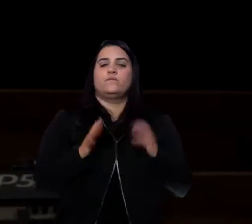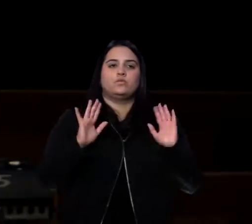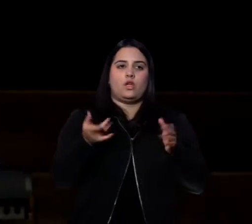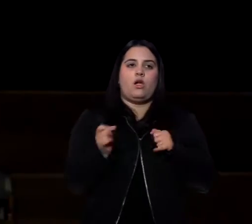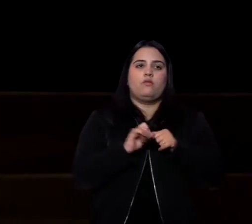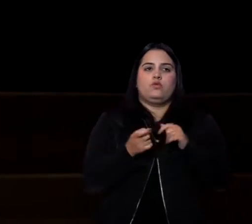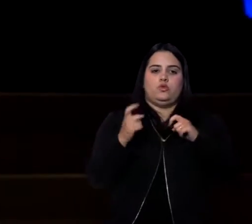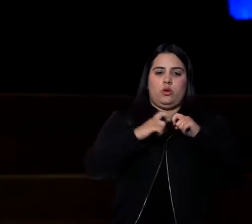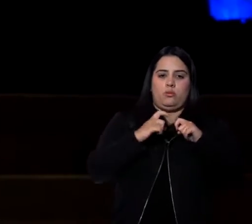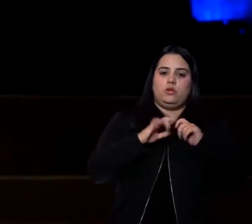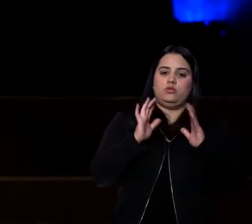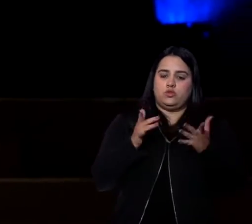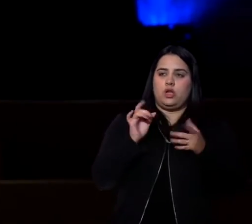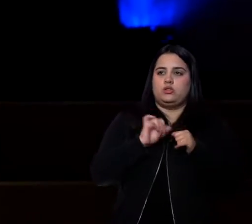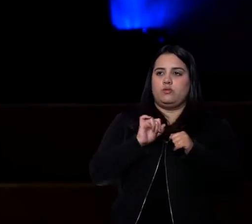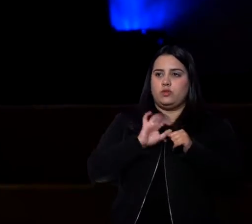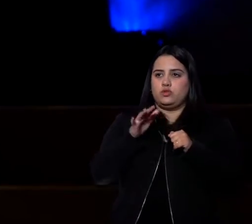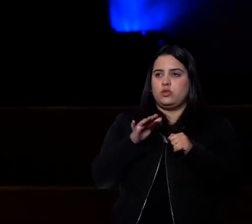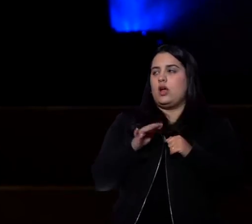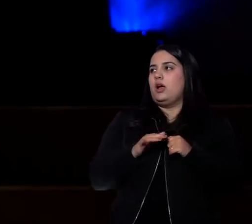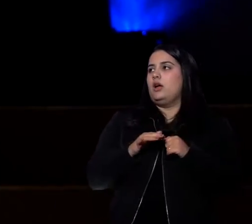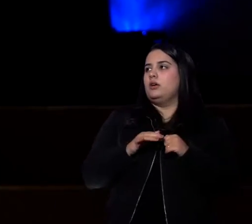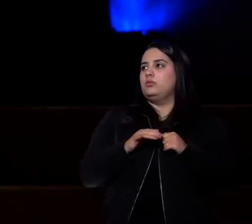raio-x de novo, o médico falou,